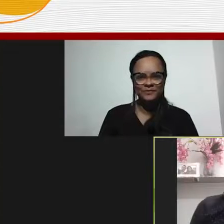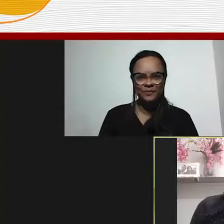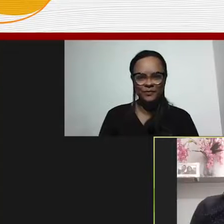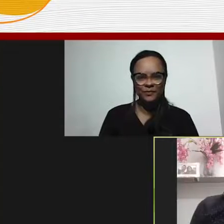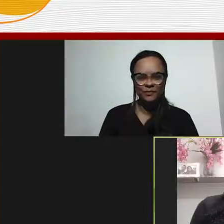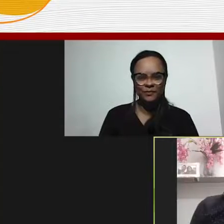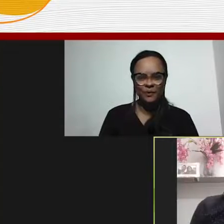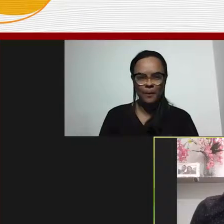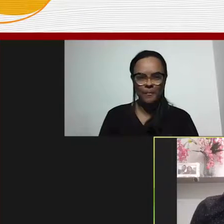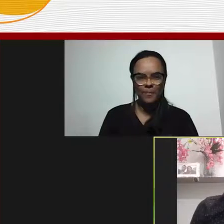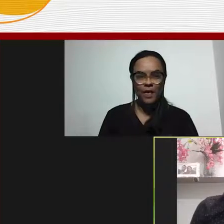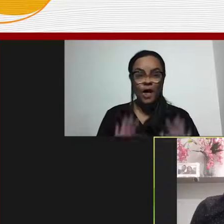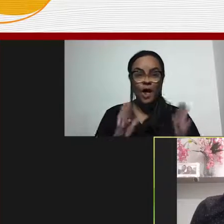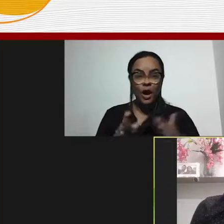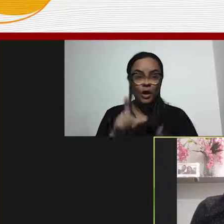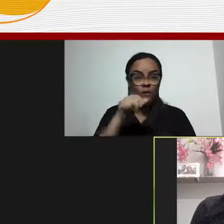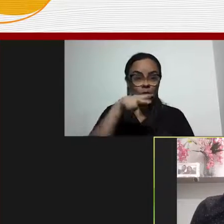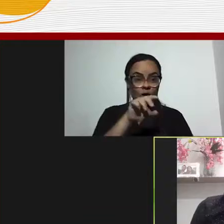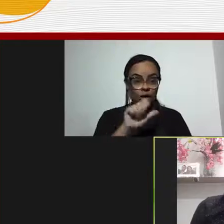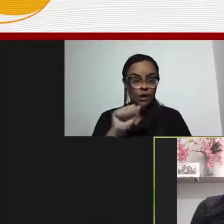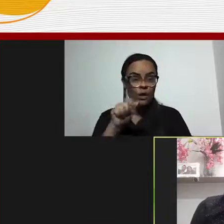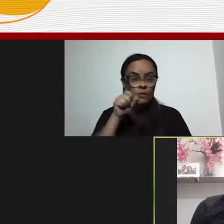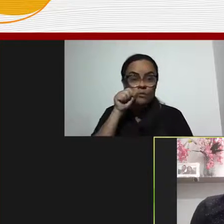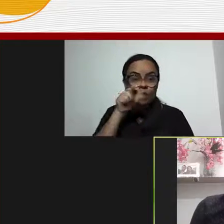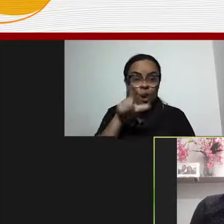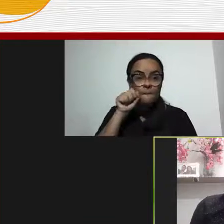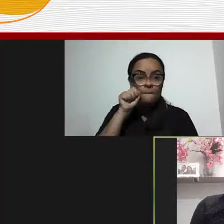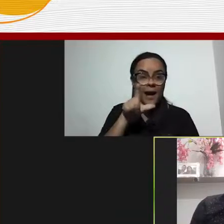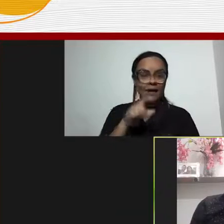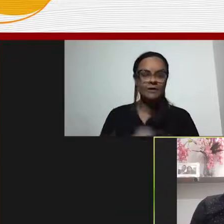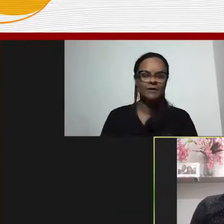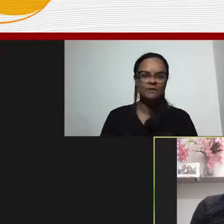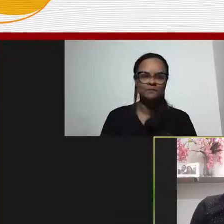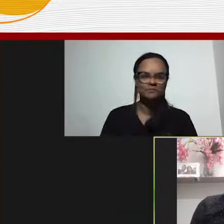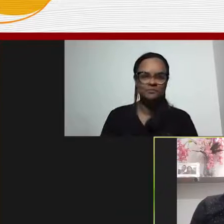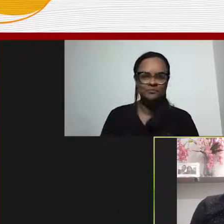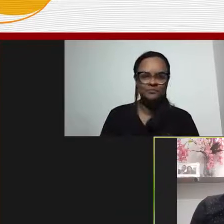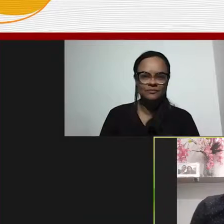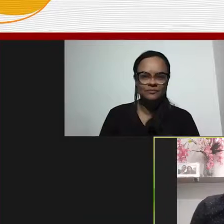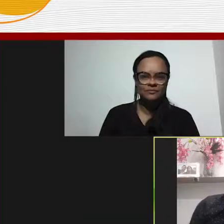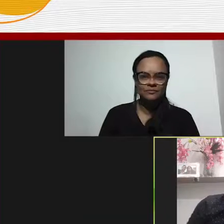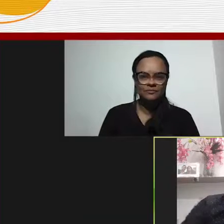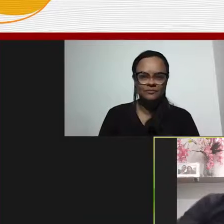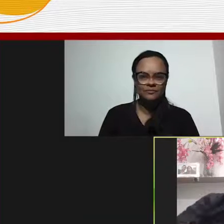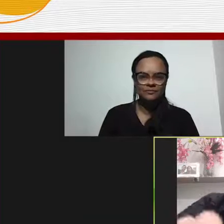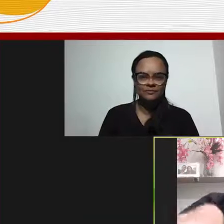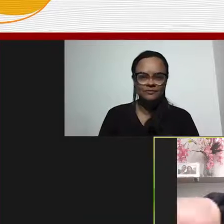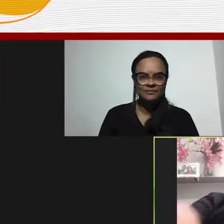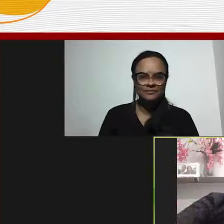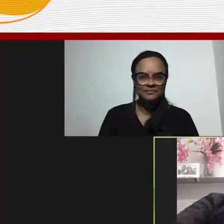Vamos ouvir um pouquinho a Luciana. A Luciana quer fazer uma fala também. Vamos ouvir um pouquinho a Lu.